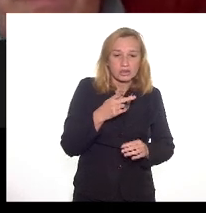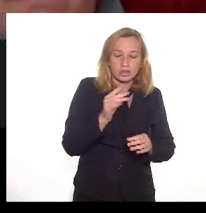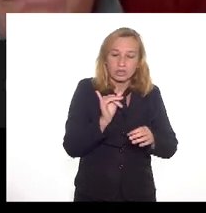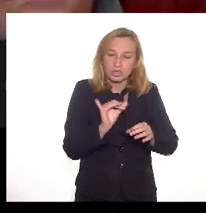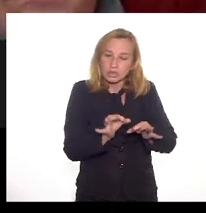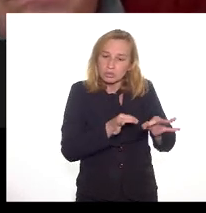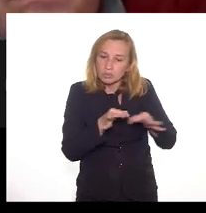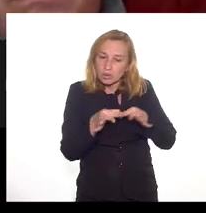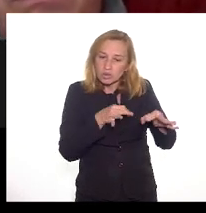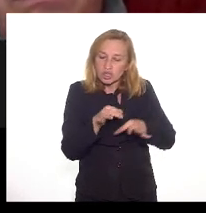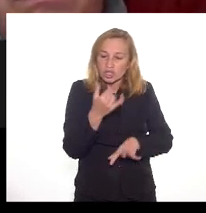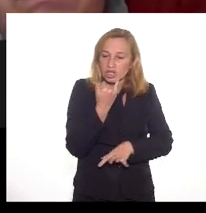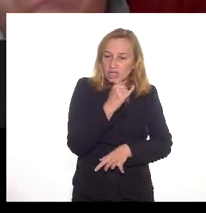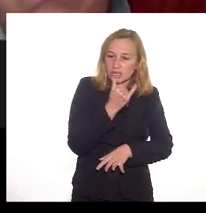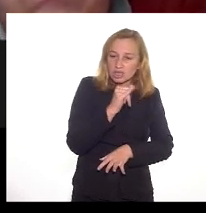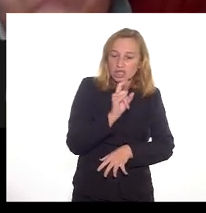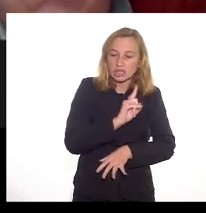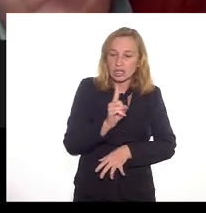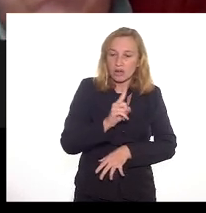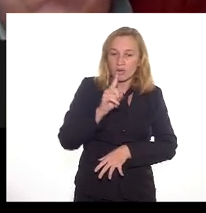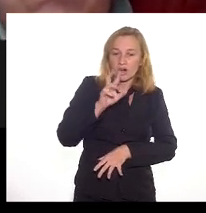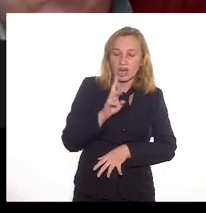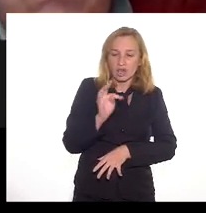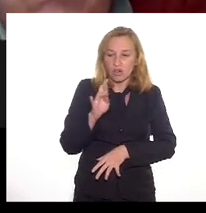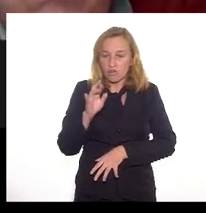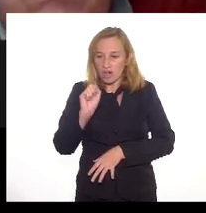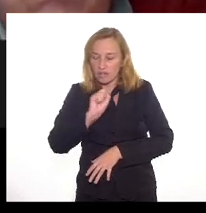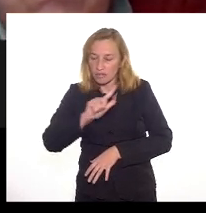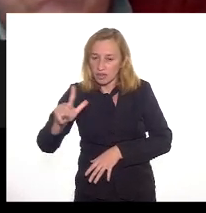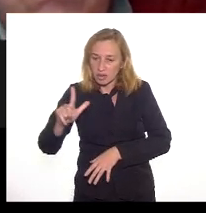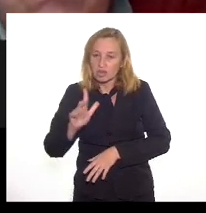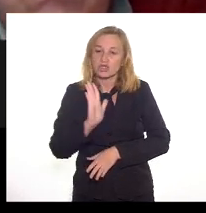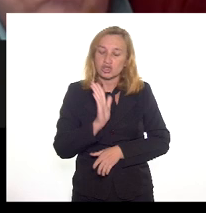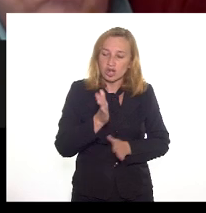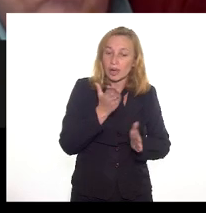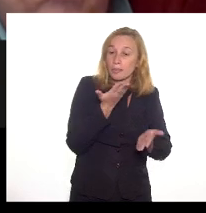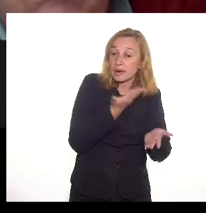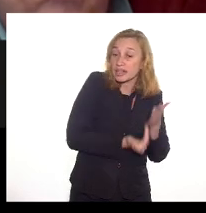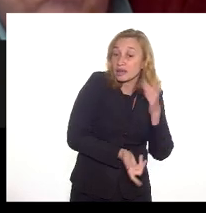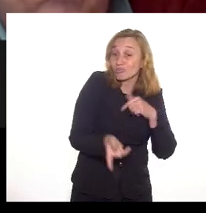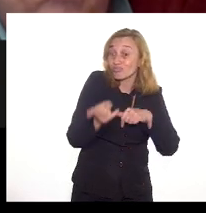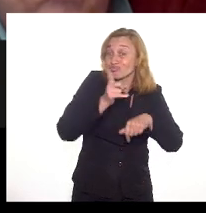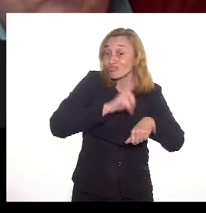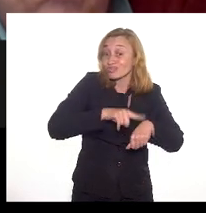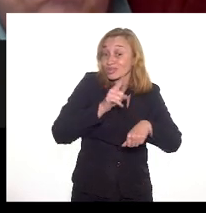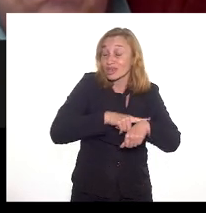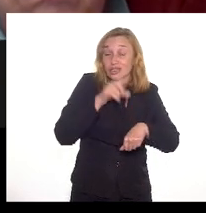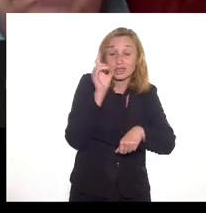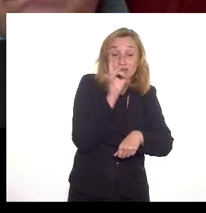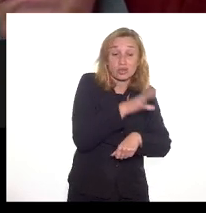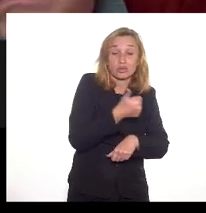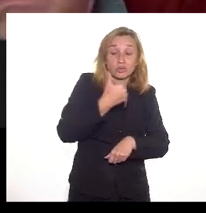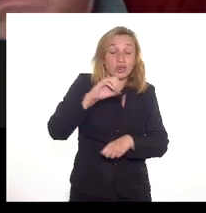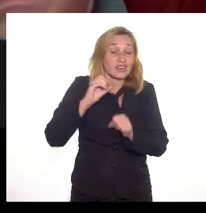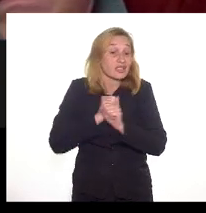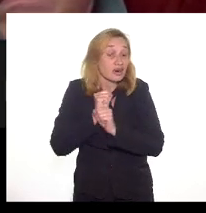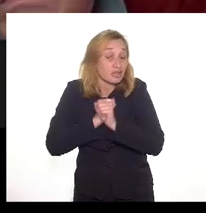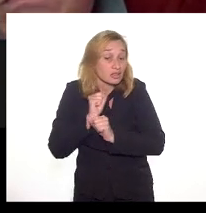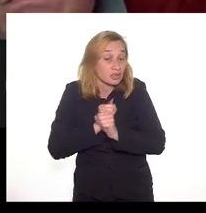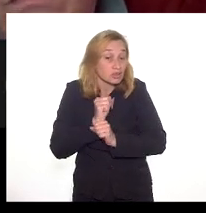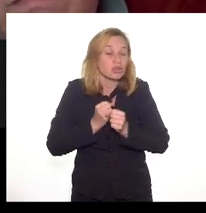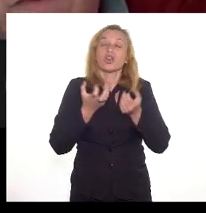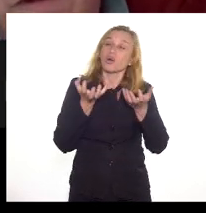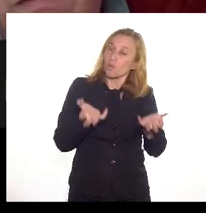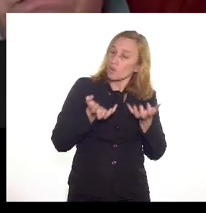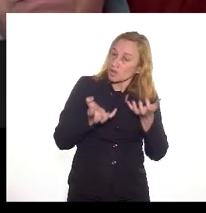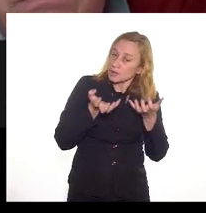projetos de energia não renovável, já perdemos um tempão nesses últimos 10 anos. Eu